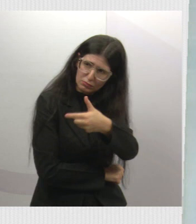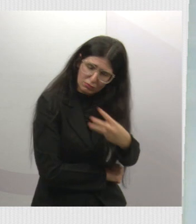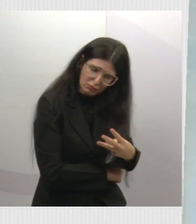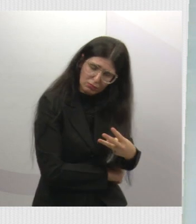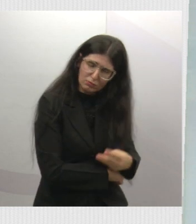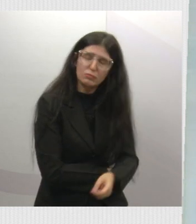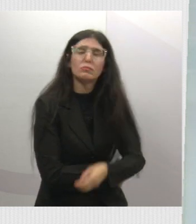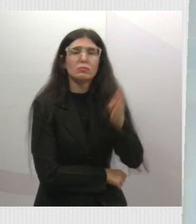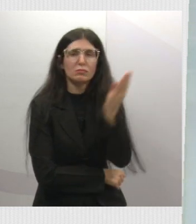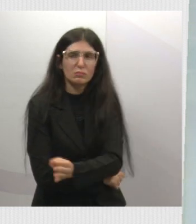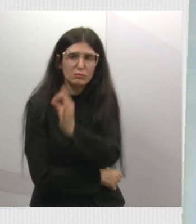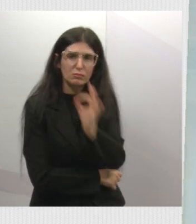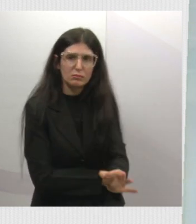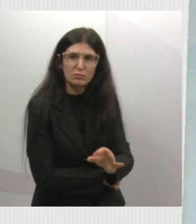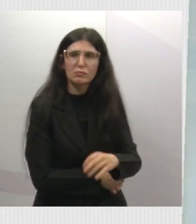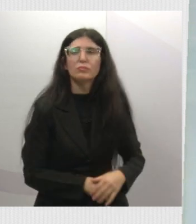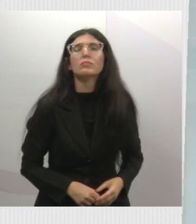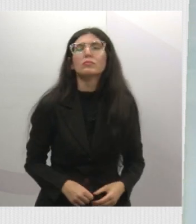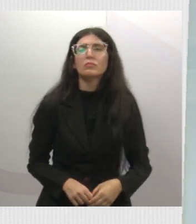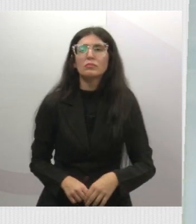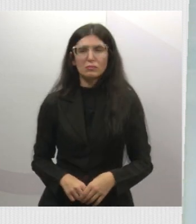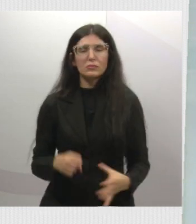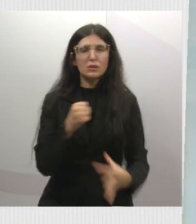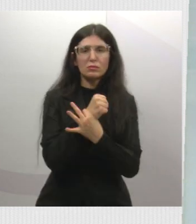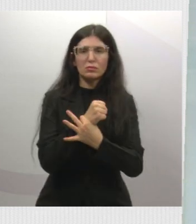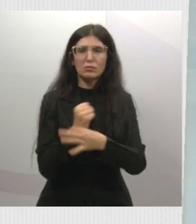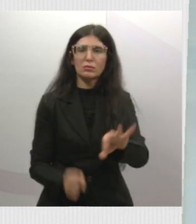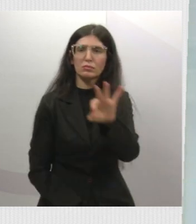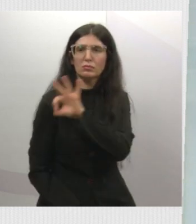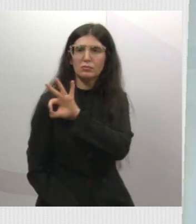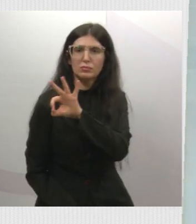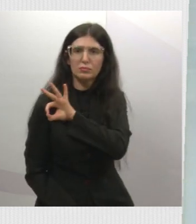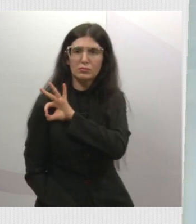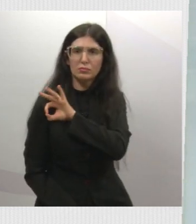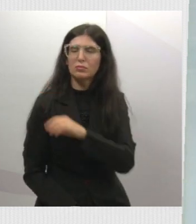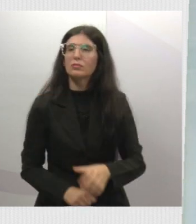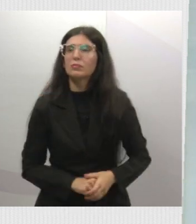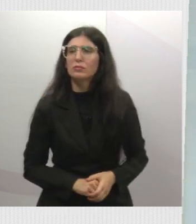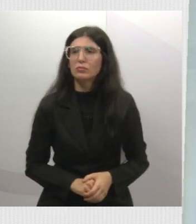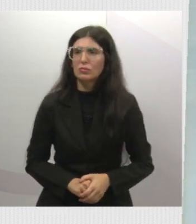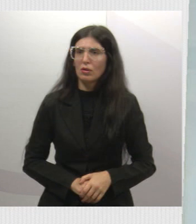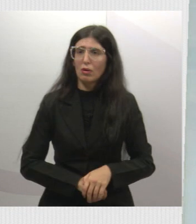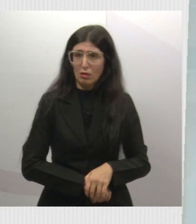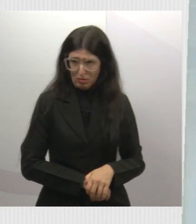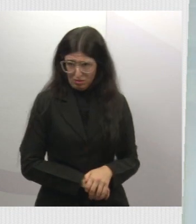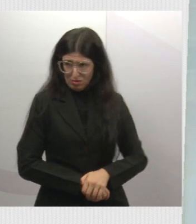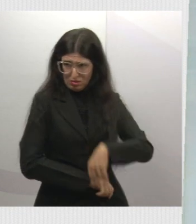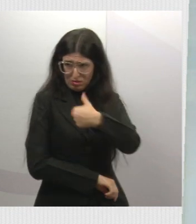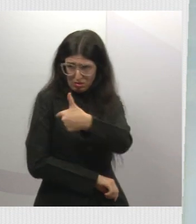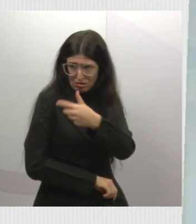22,23%. A segurança pública, meta orçada em torno de